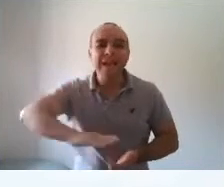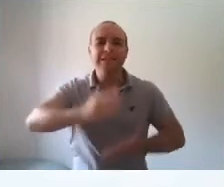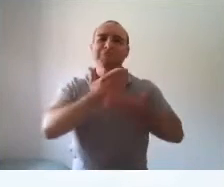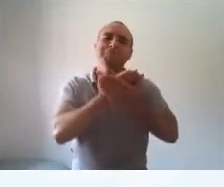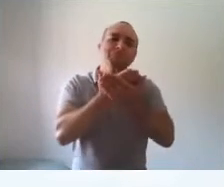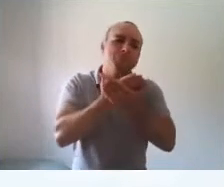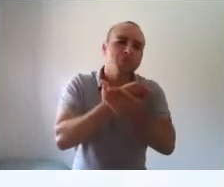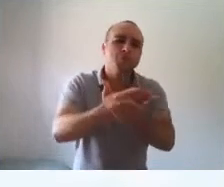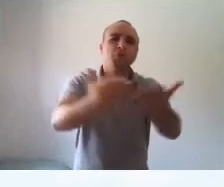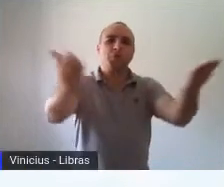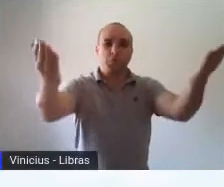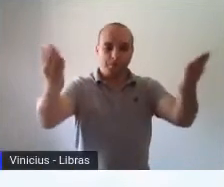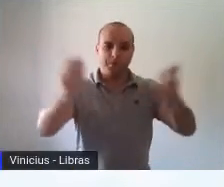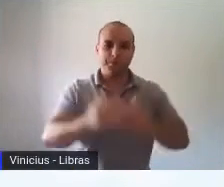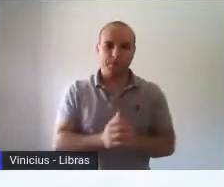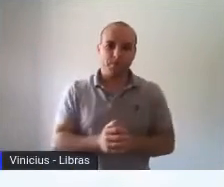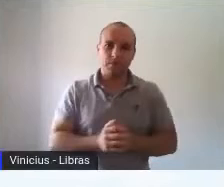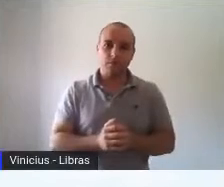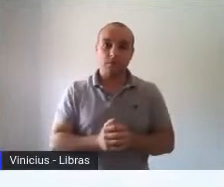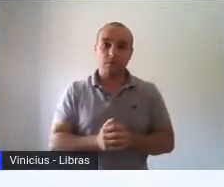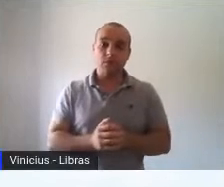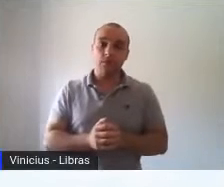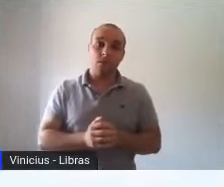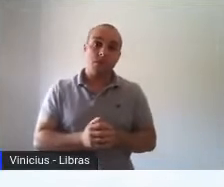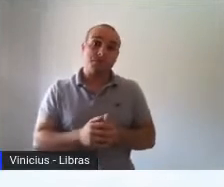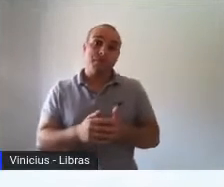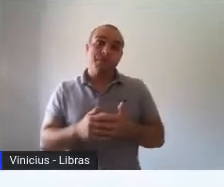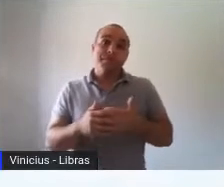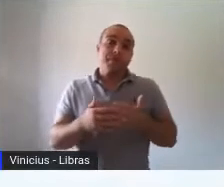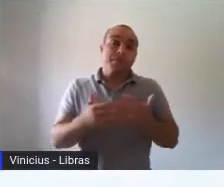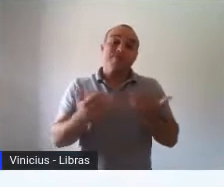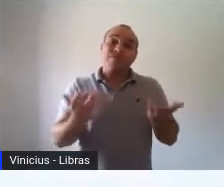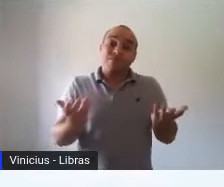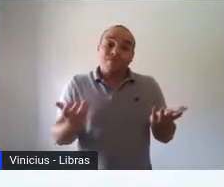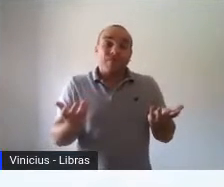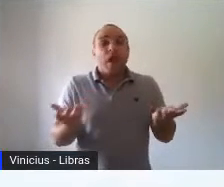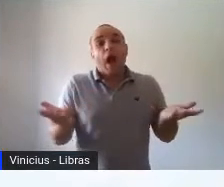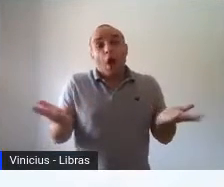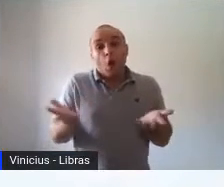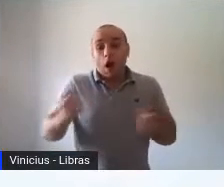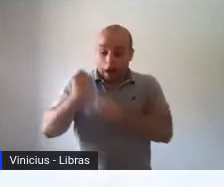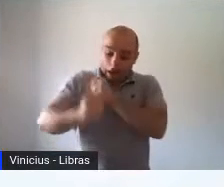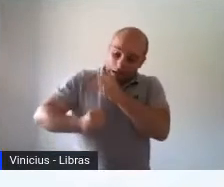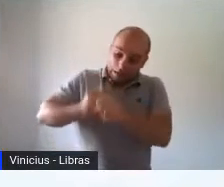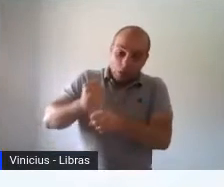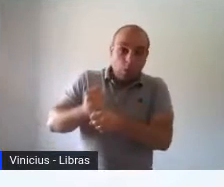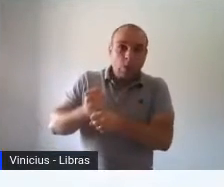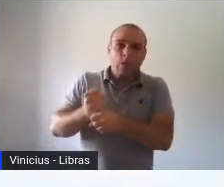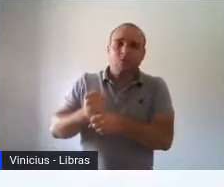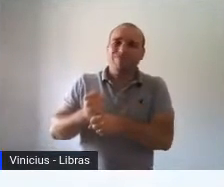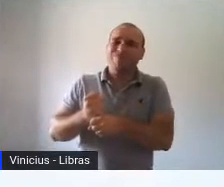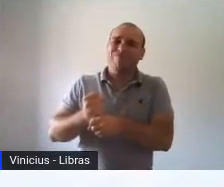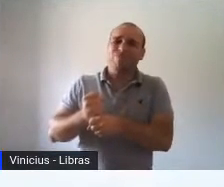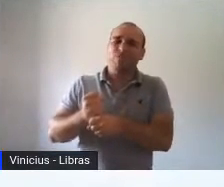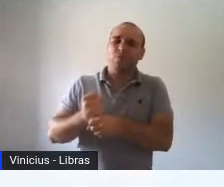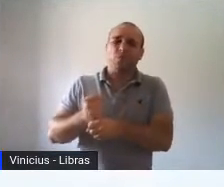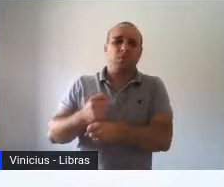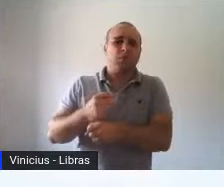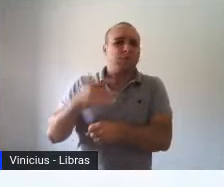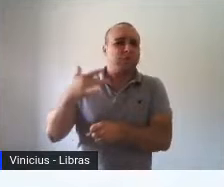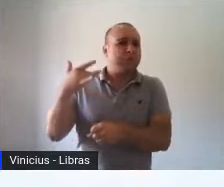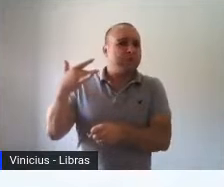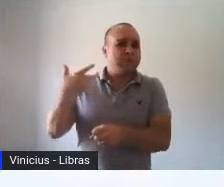né. A gente, infelizmente, né, começamos o ano não tão bem como a gente esperava, né,